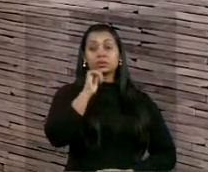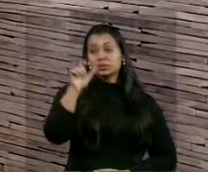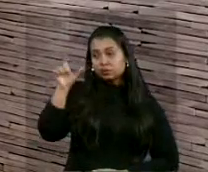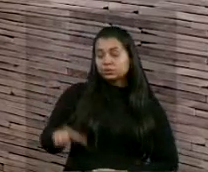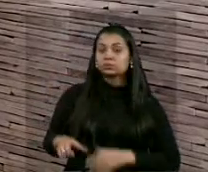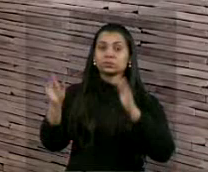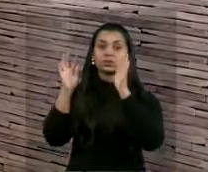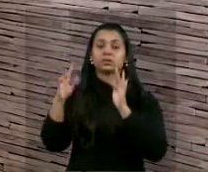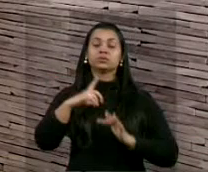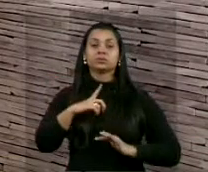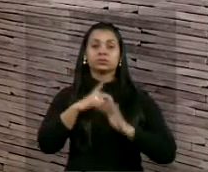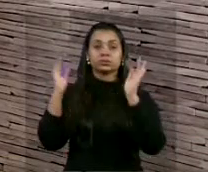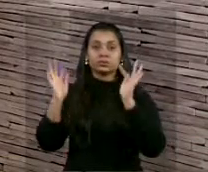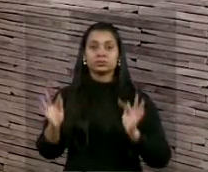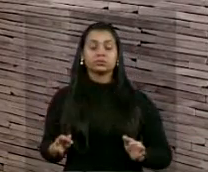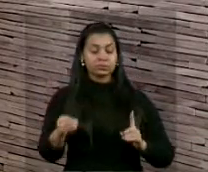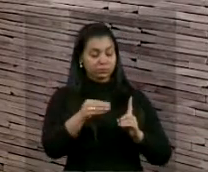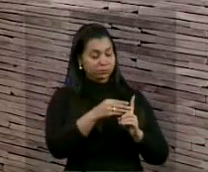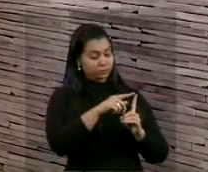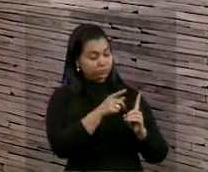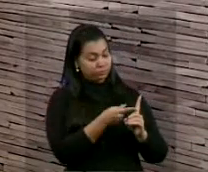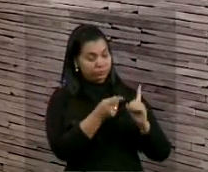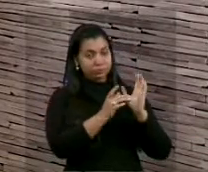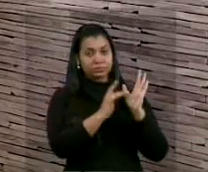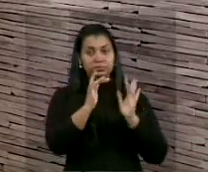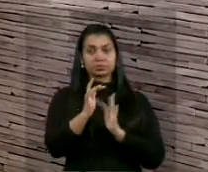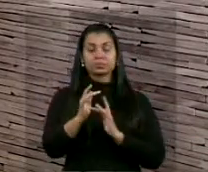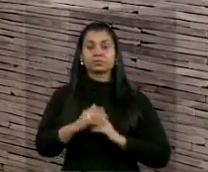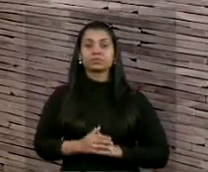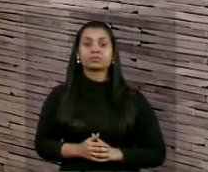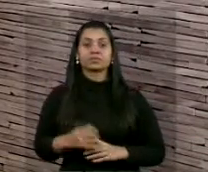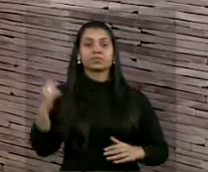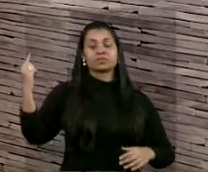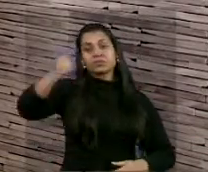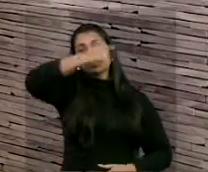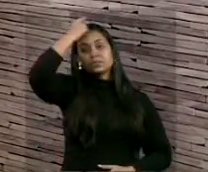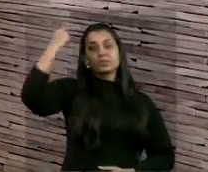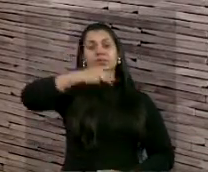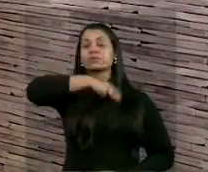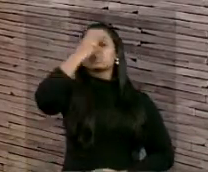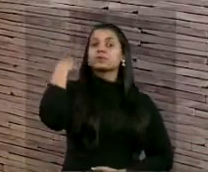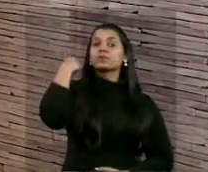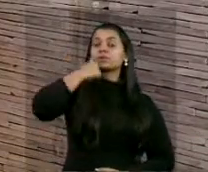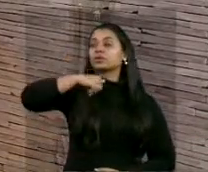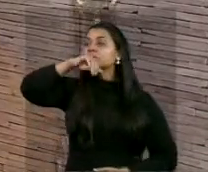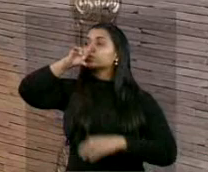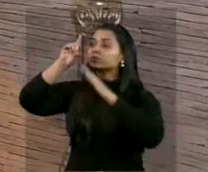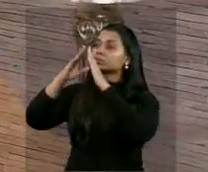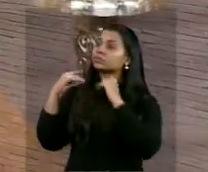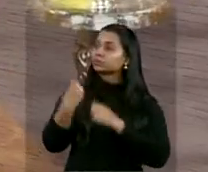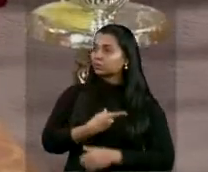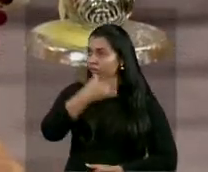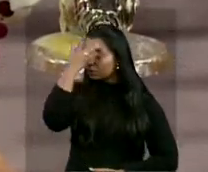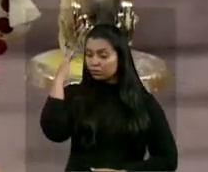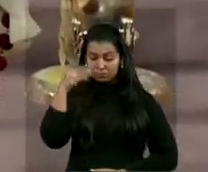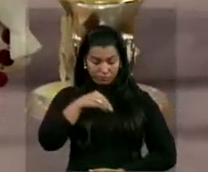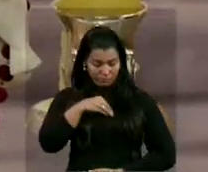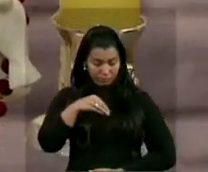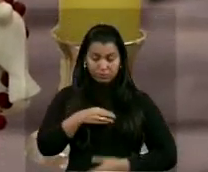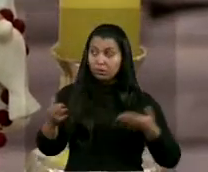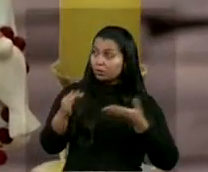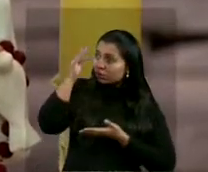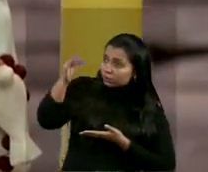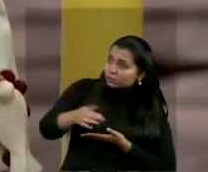convosco. Bendita sois vós entre as mulheres, e bendito é o fruto do vosso ventre, Jesus. Santa Maria, Mãe de Deus, rogai